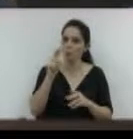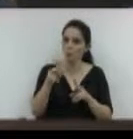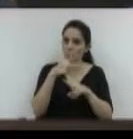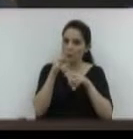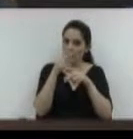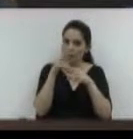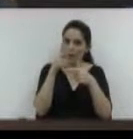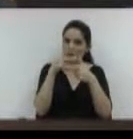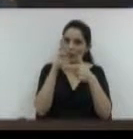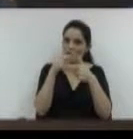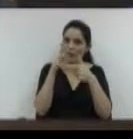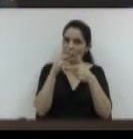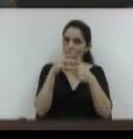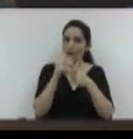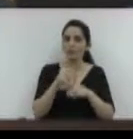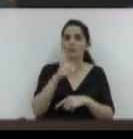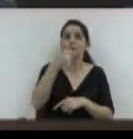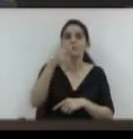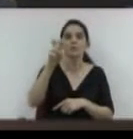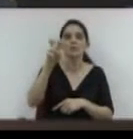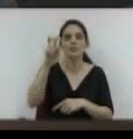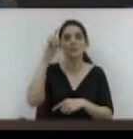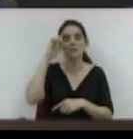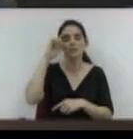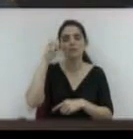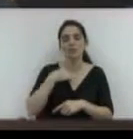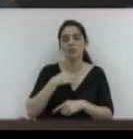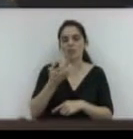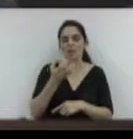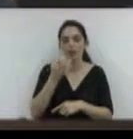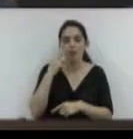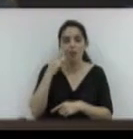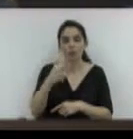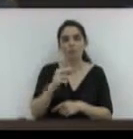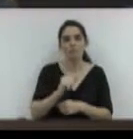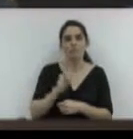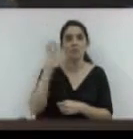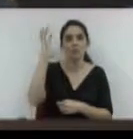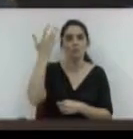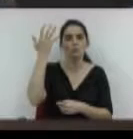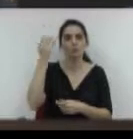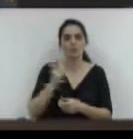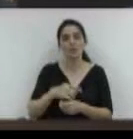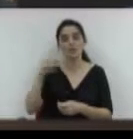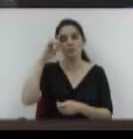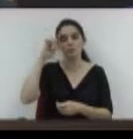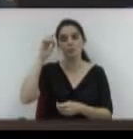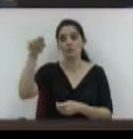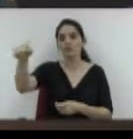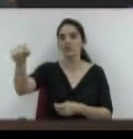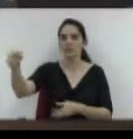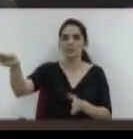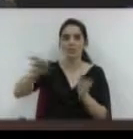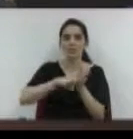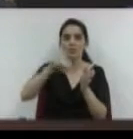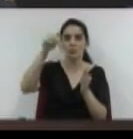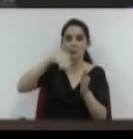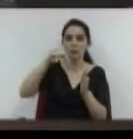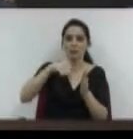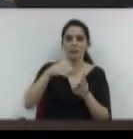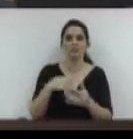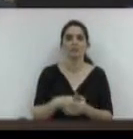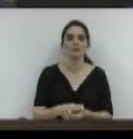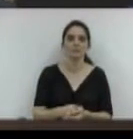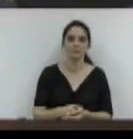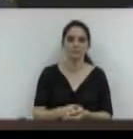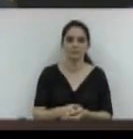da Câmara Municipal durante 15 dias. O que acontece? Quero saber o dia que ele chegou aqui na Câmara Municipal,